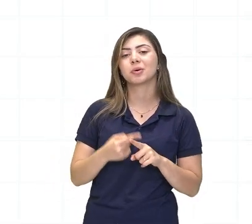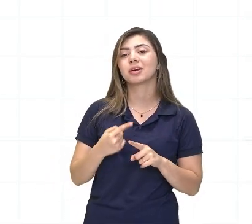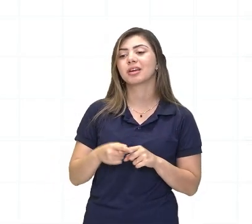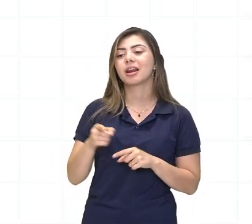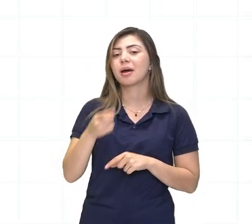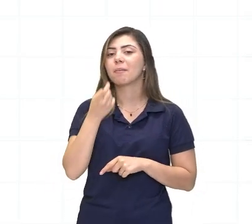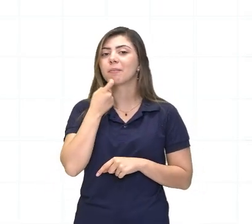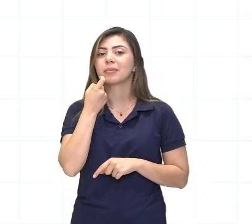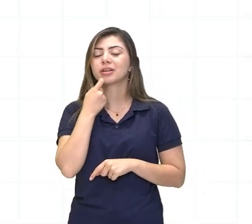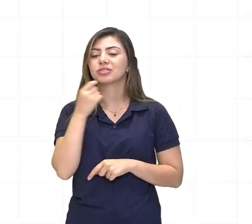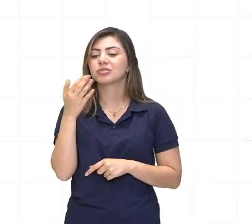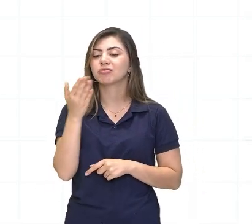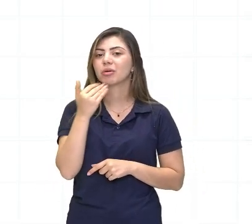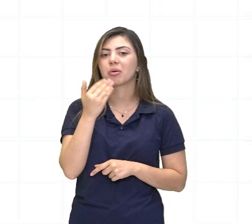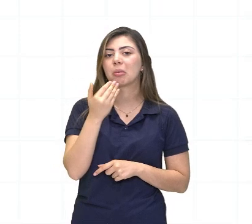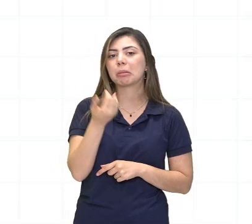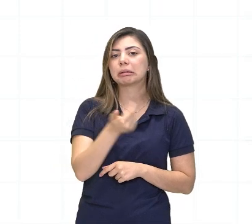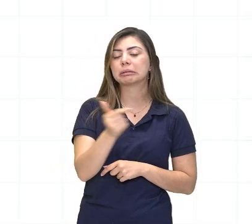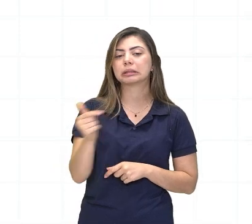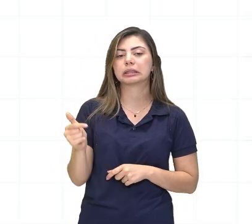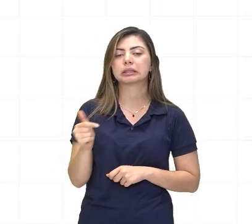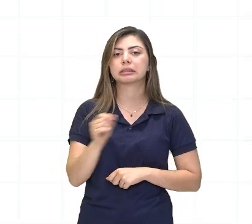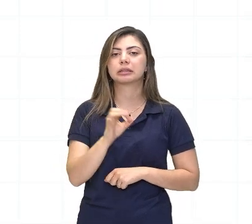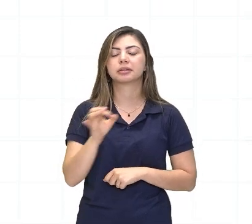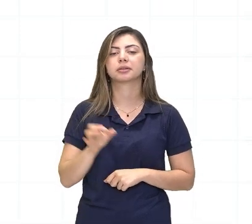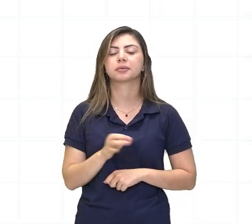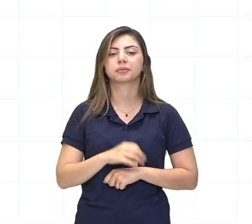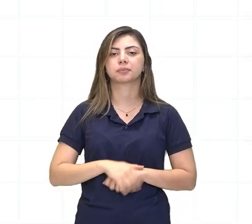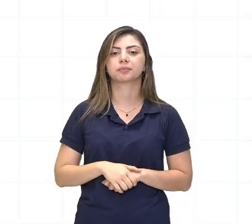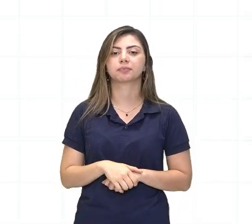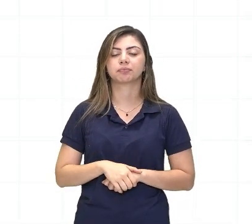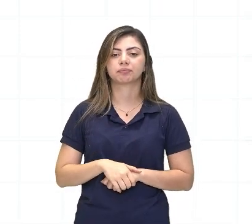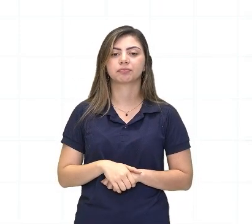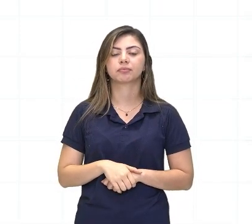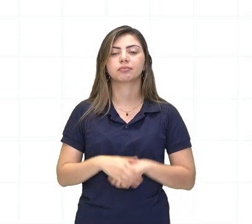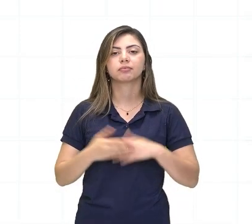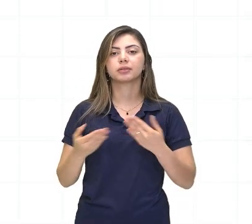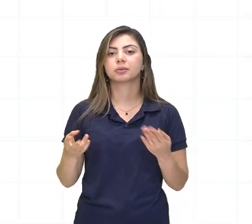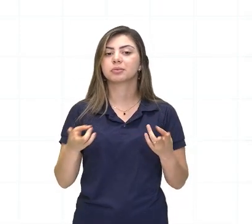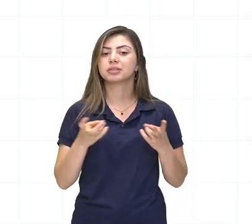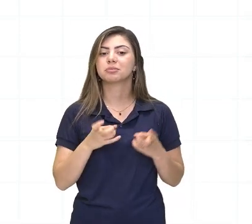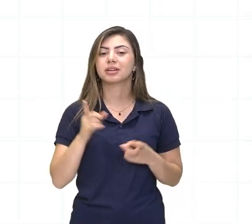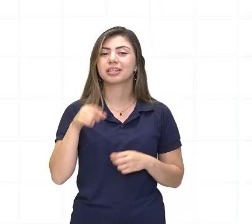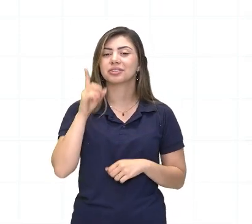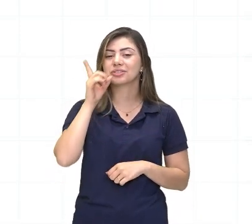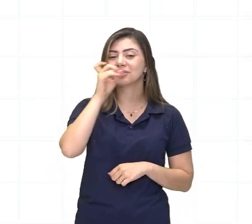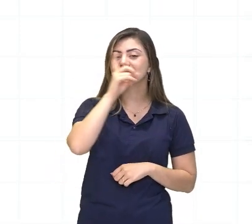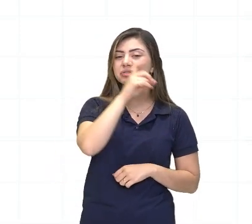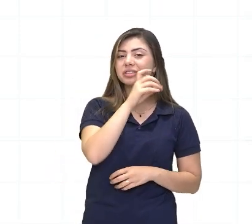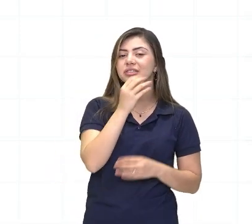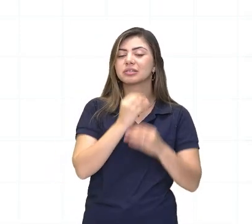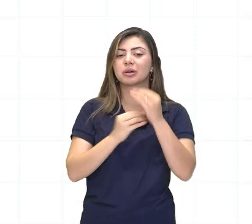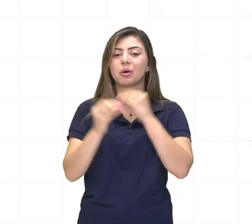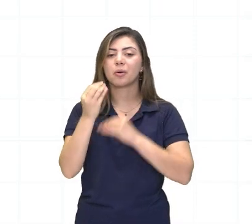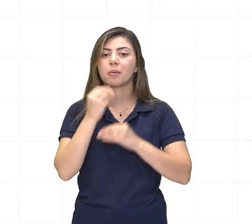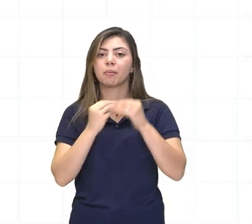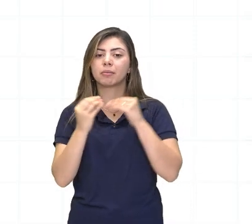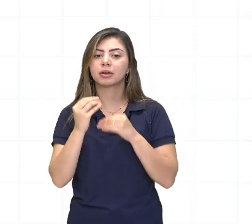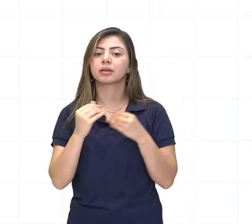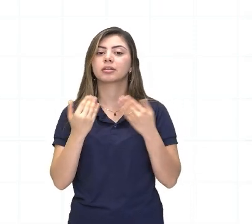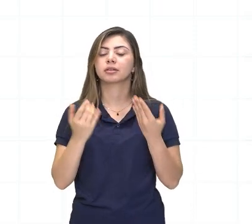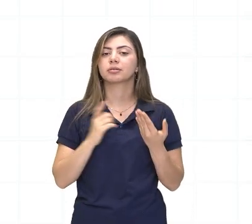mundo sofre no final das contas, mas algumas mais do que outras. Então a dificuldade de obter alimentos estende-se também para o